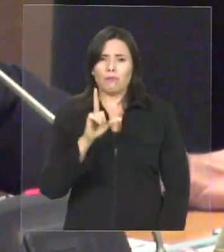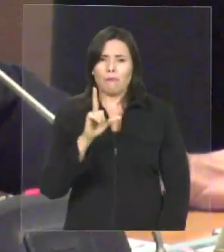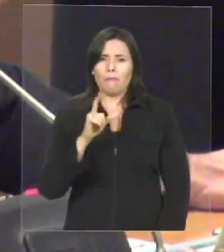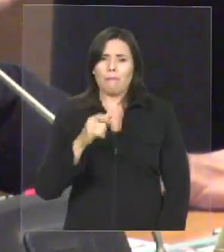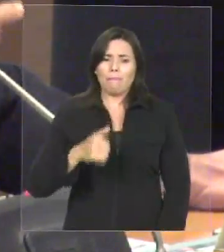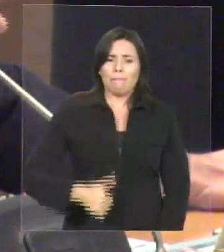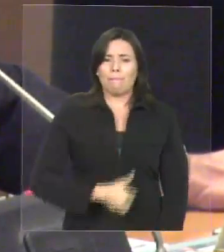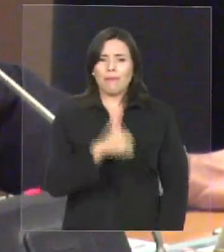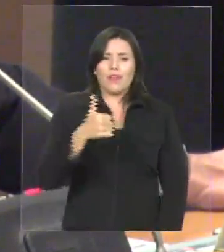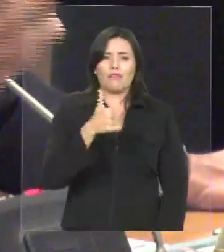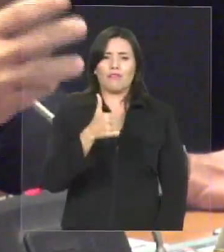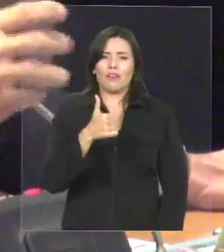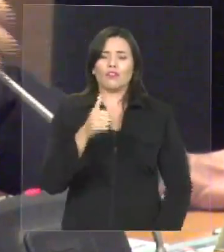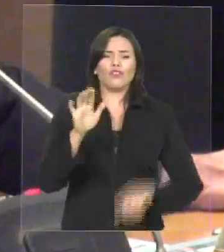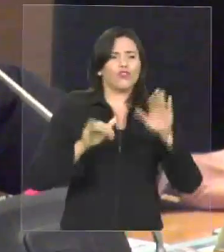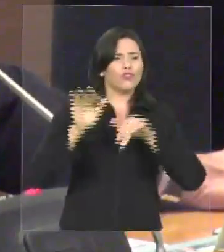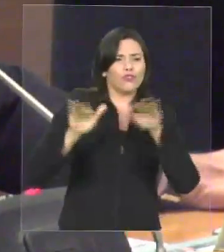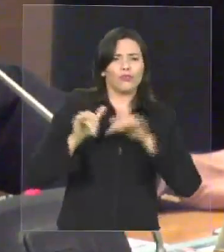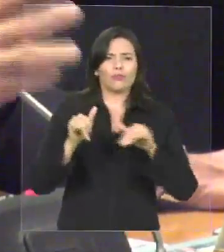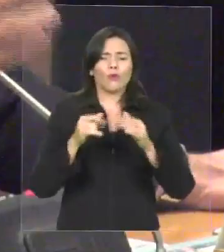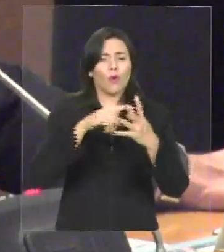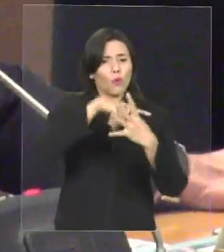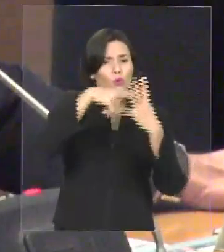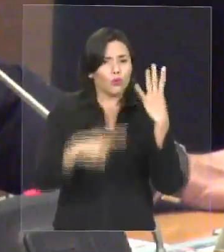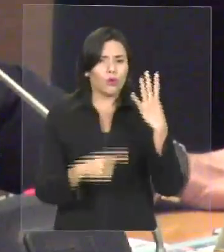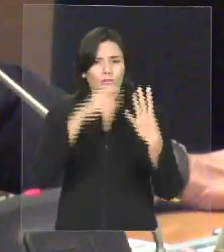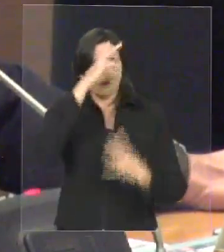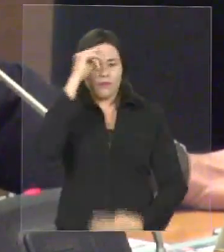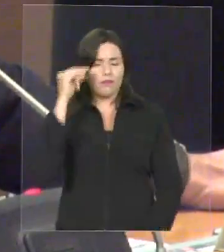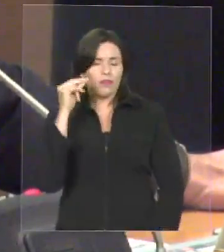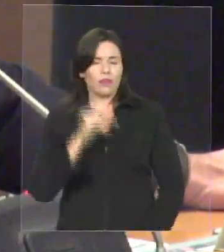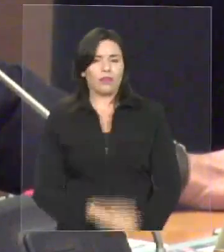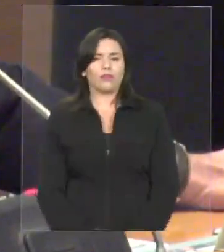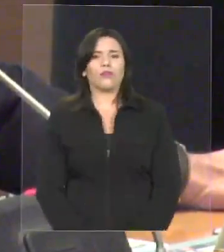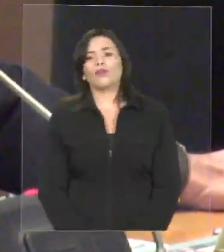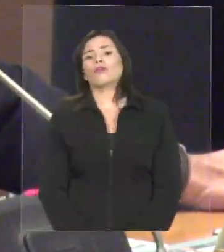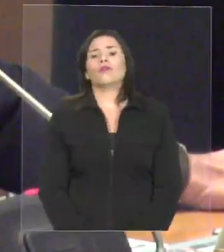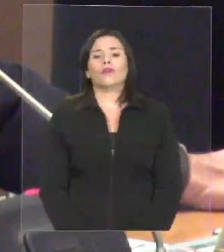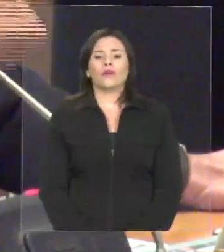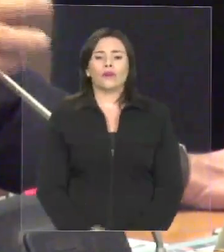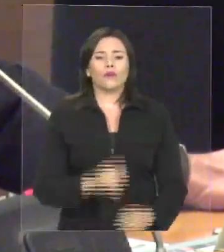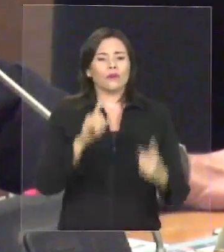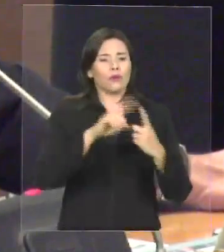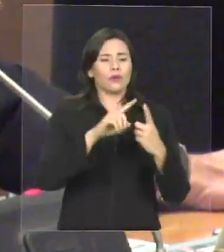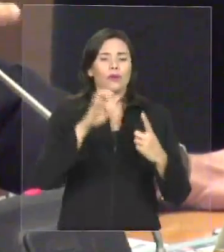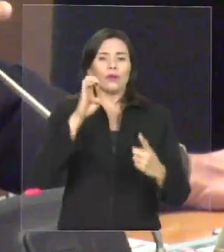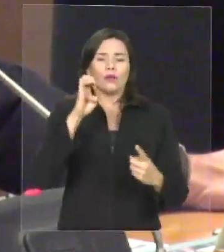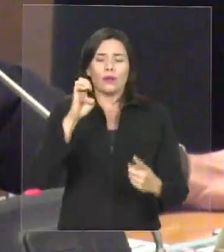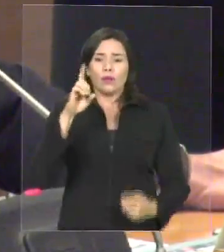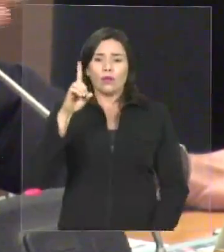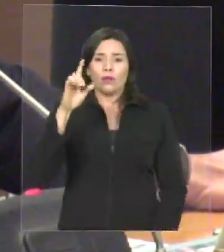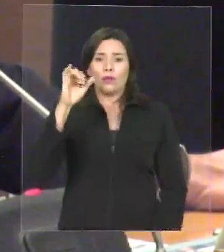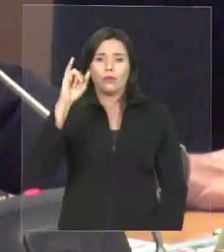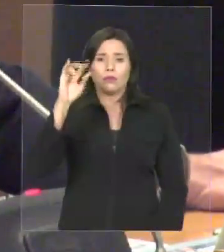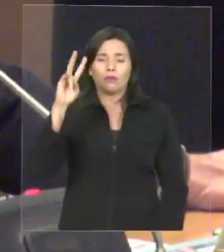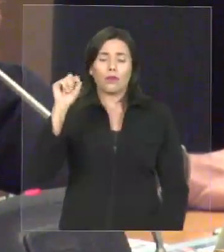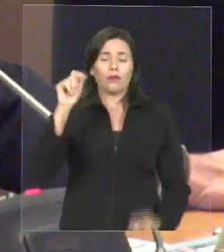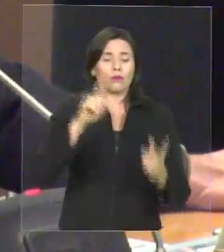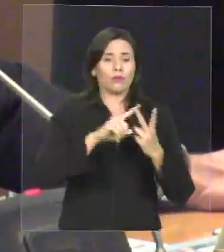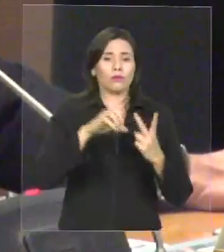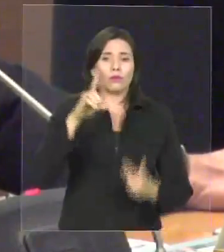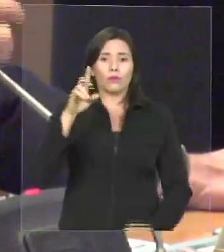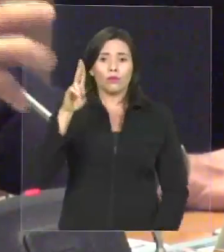4 prefeitos da Grande São Luís, o prefeito Edivaldo, o prefeito Dutra, o prefeito Luiz Fernando e a prefeita